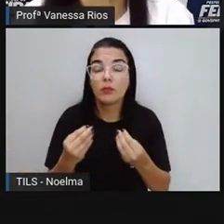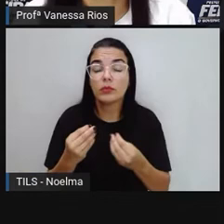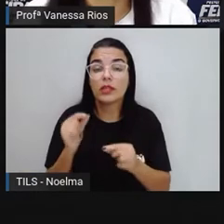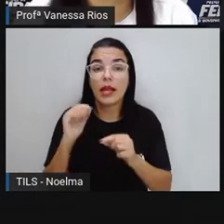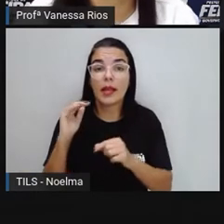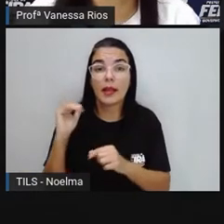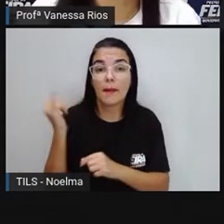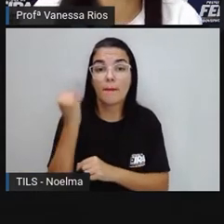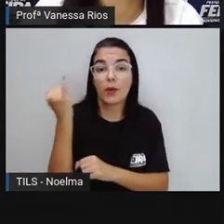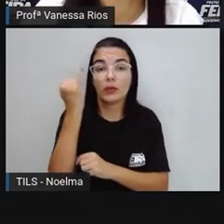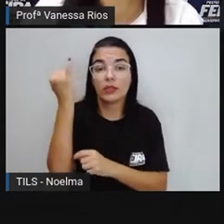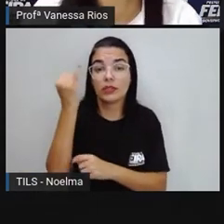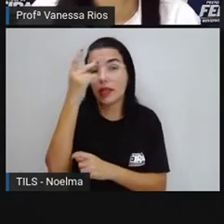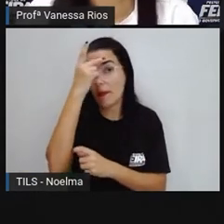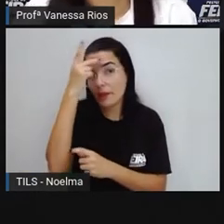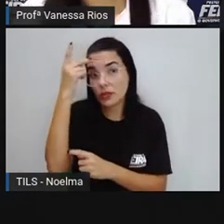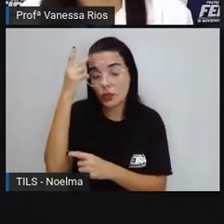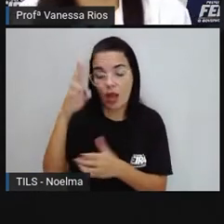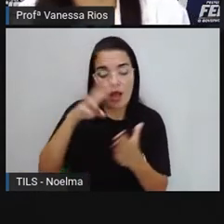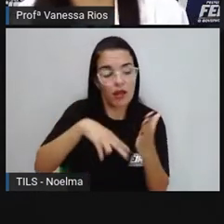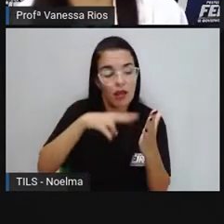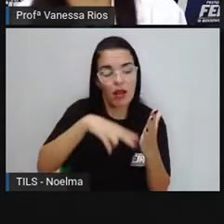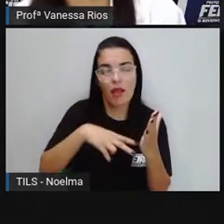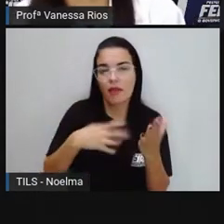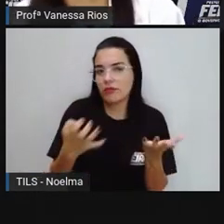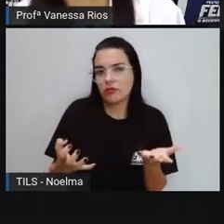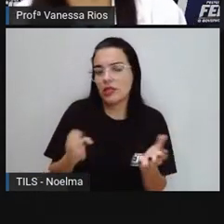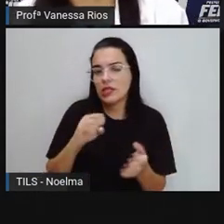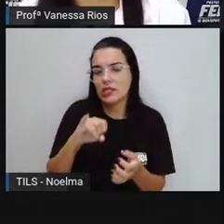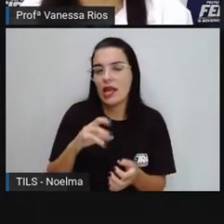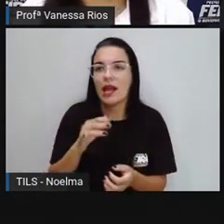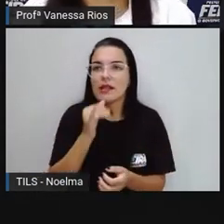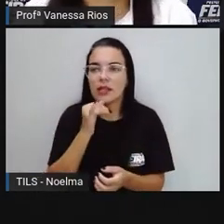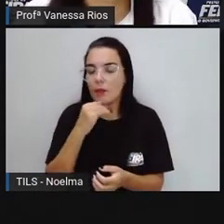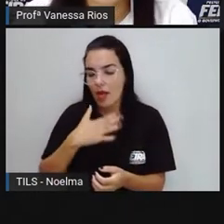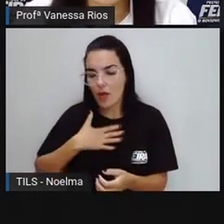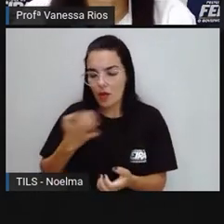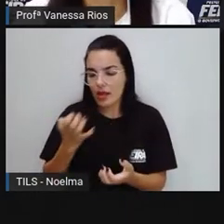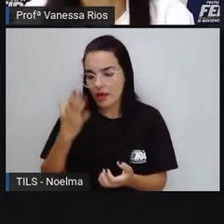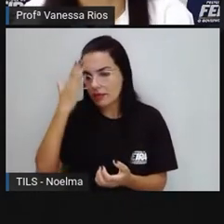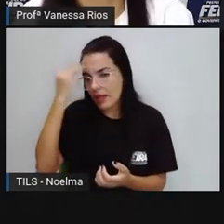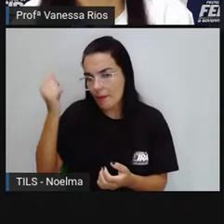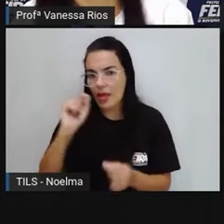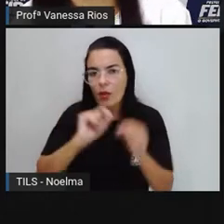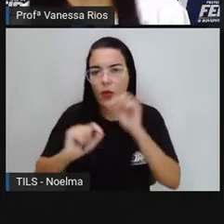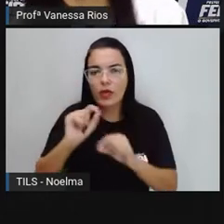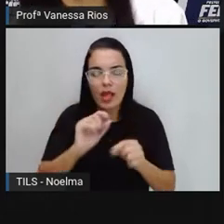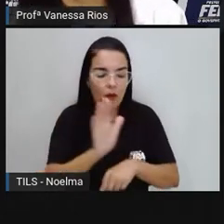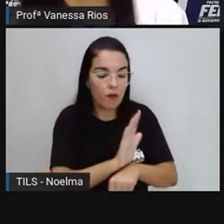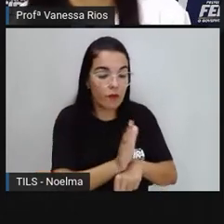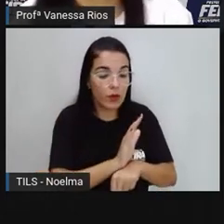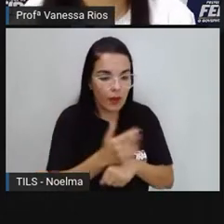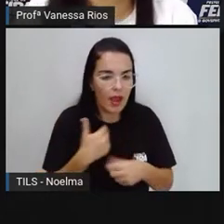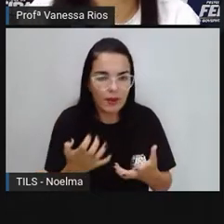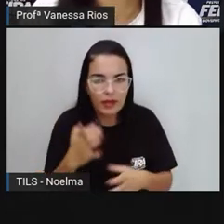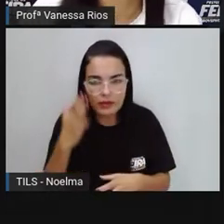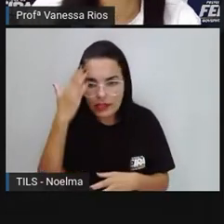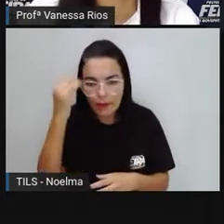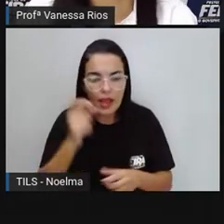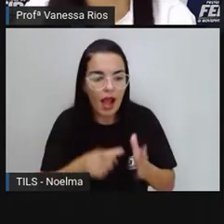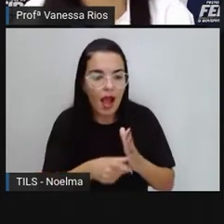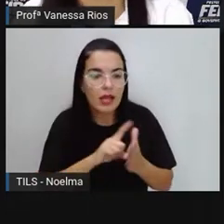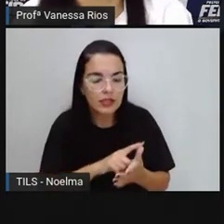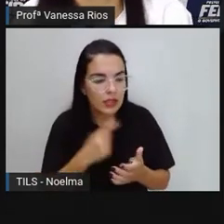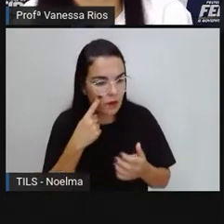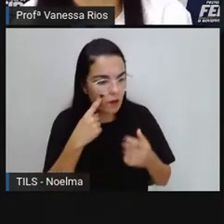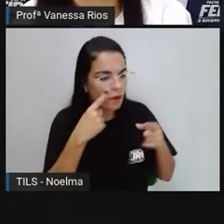leitor interessado no assunto. Então, se eu quero saber sobre determinado filme, eu vou em um site, ou em uma